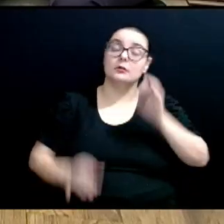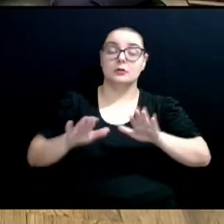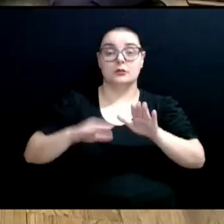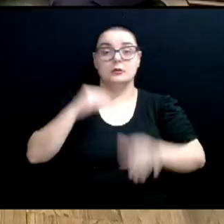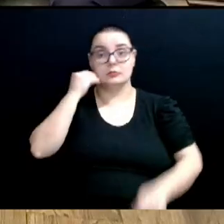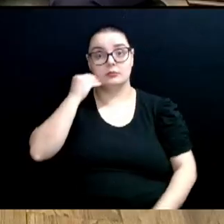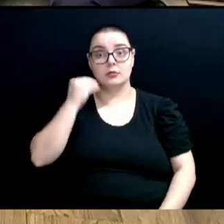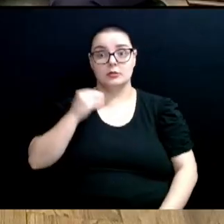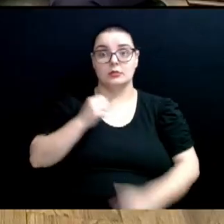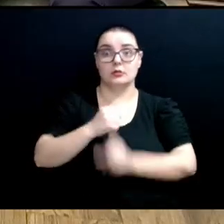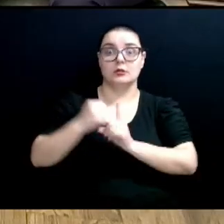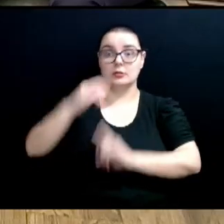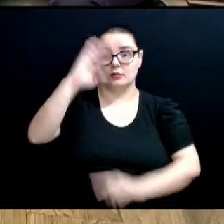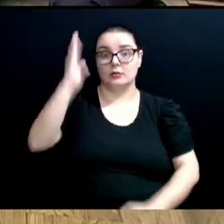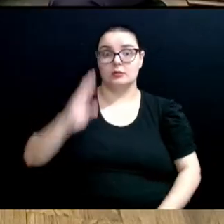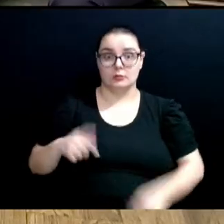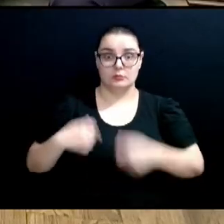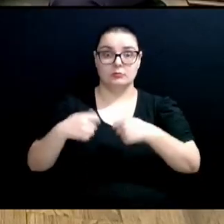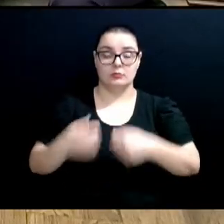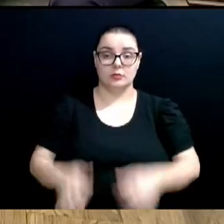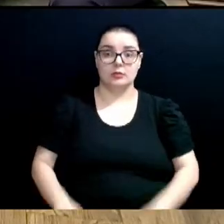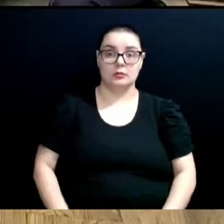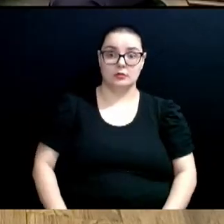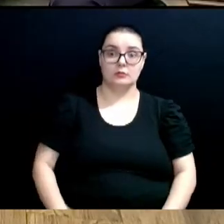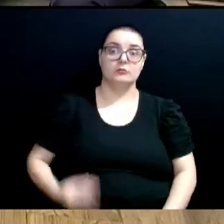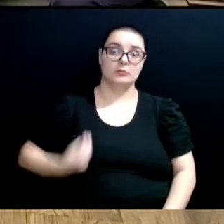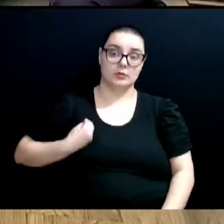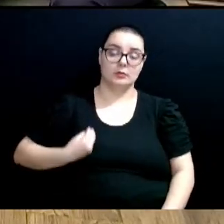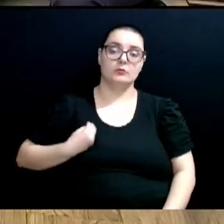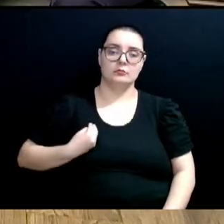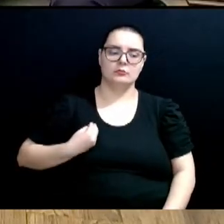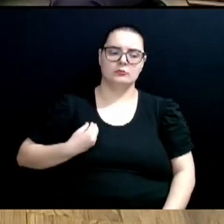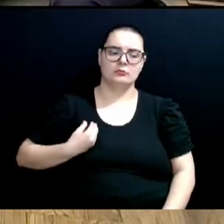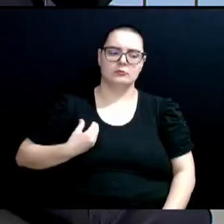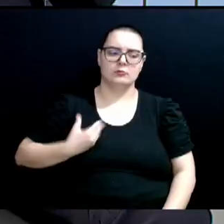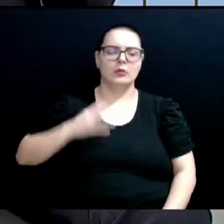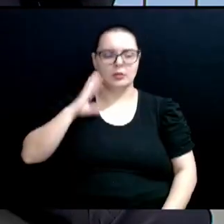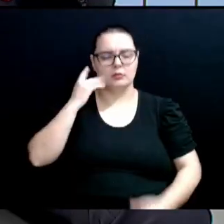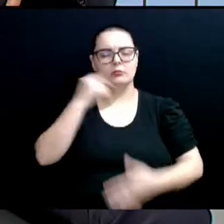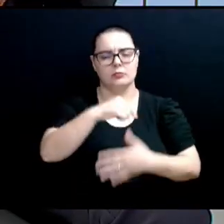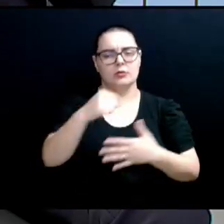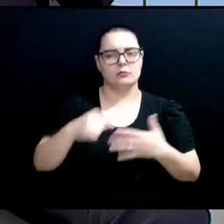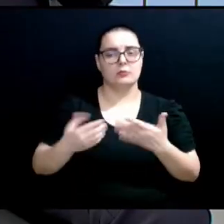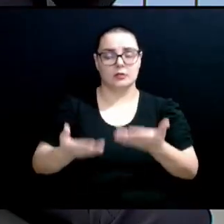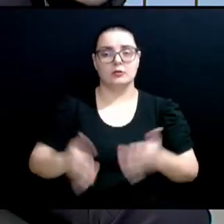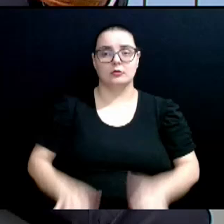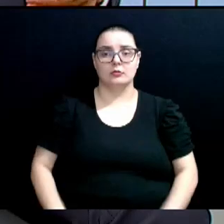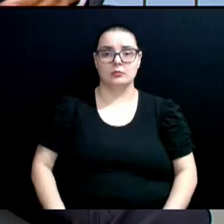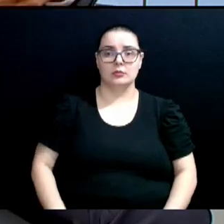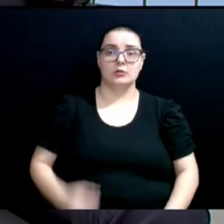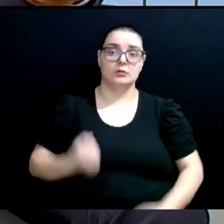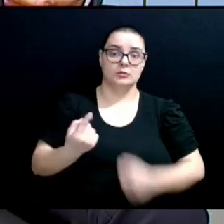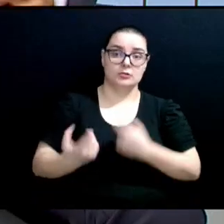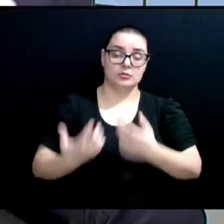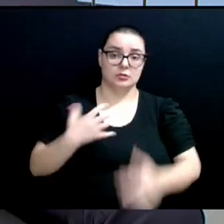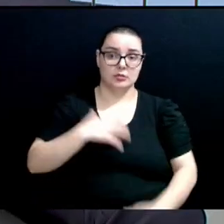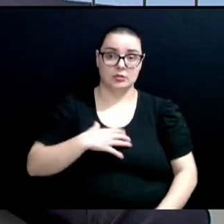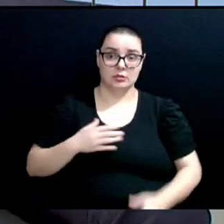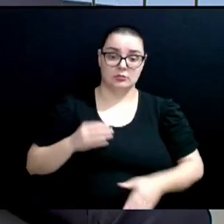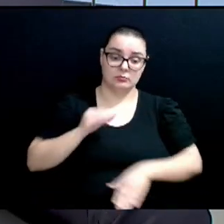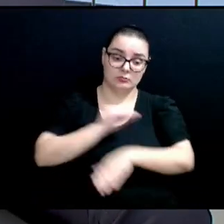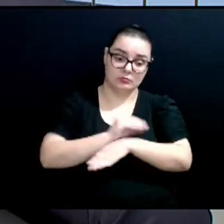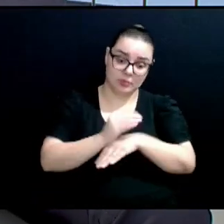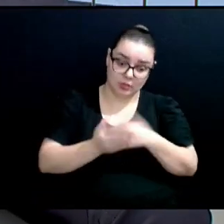precise viver. Mas eu acho que esses são os pontos. De alguma maneira, a preservação